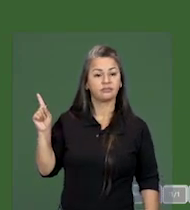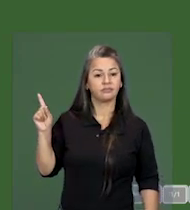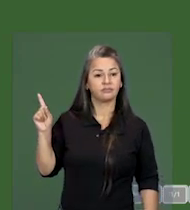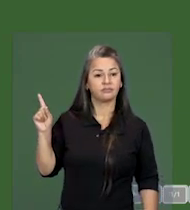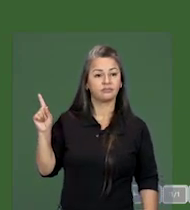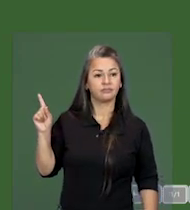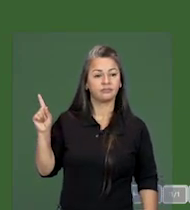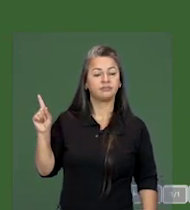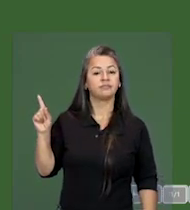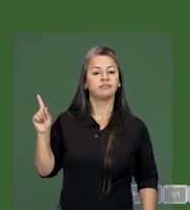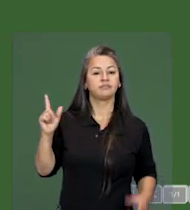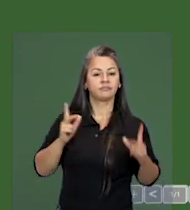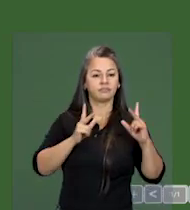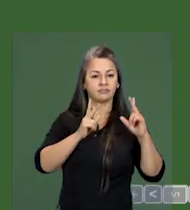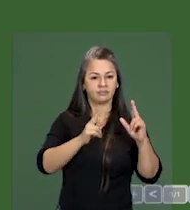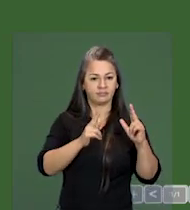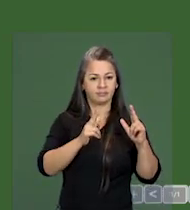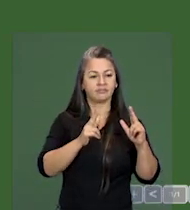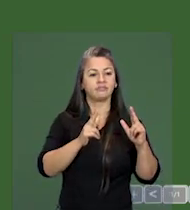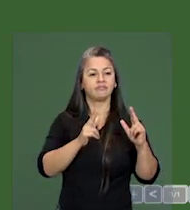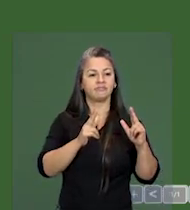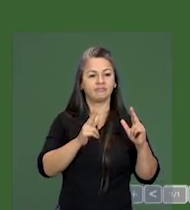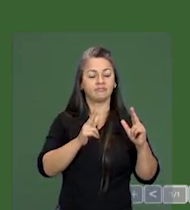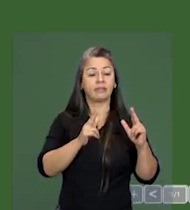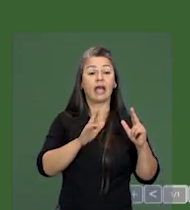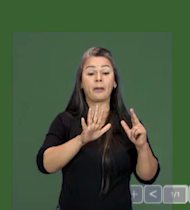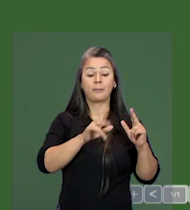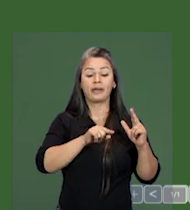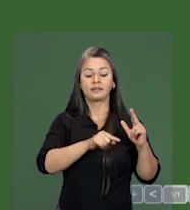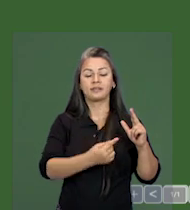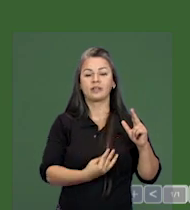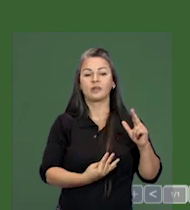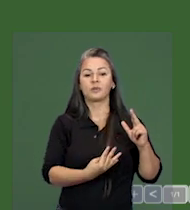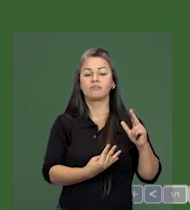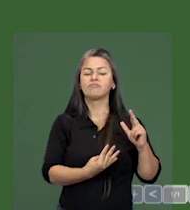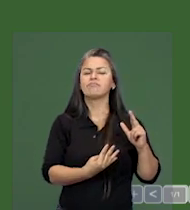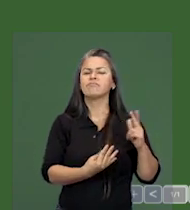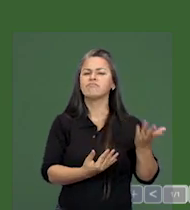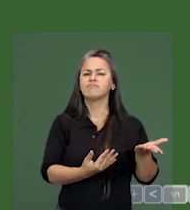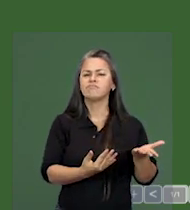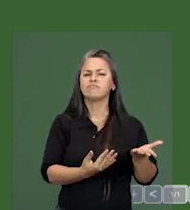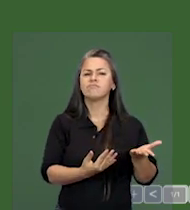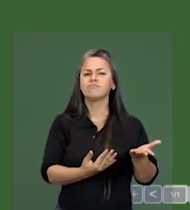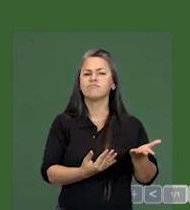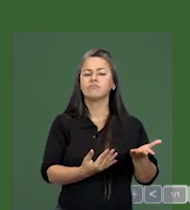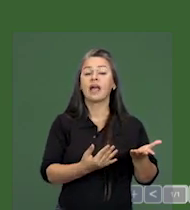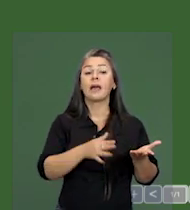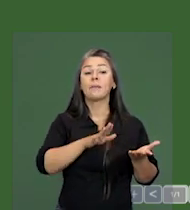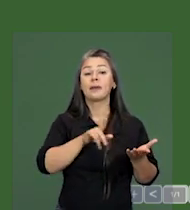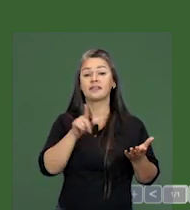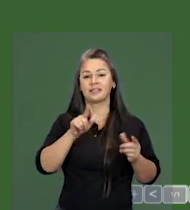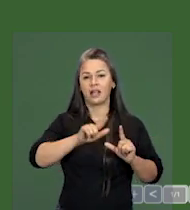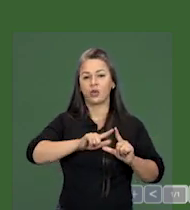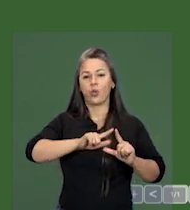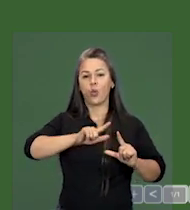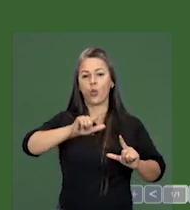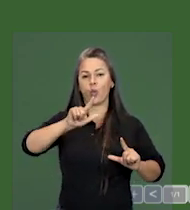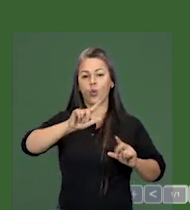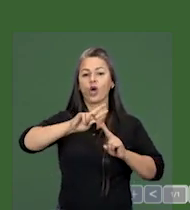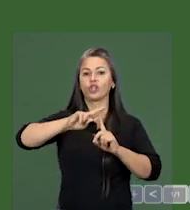seja 3 também, e esse lado aqui seja 4. Vamos supor que esse seja o dobro, então seja